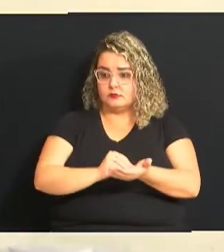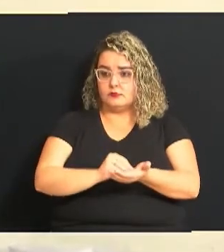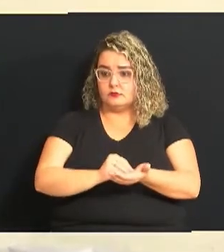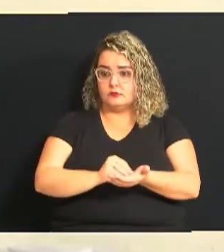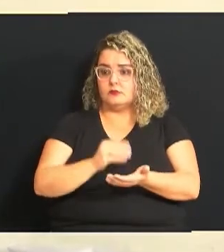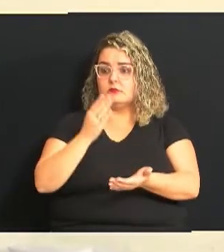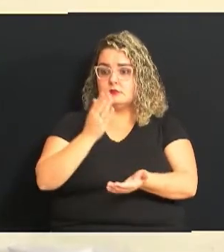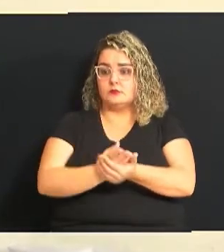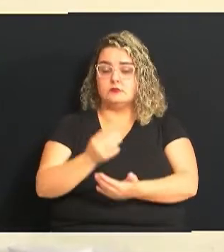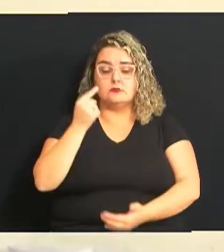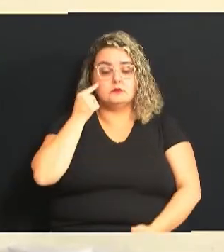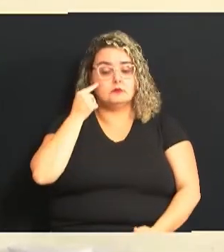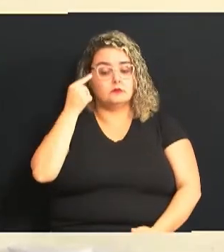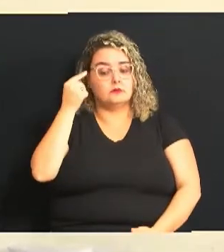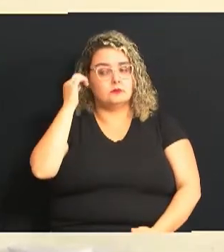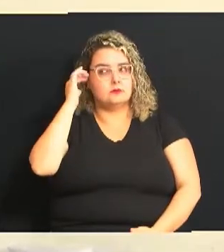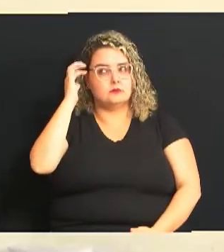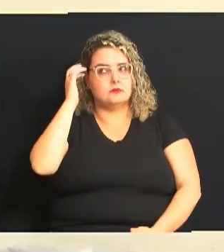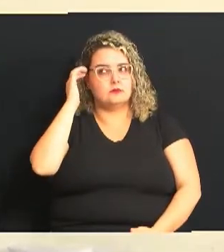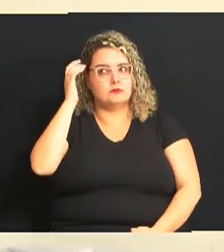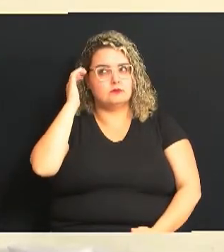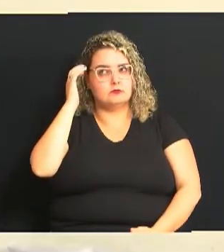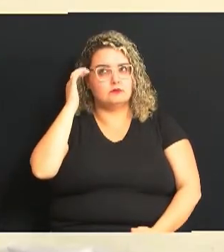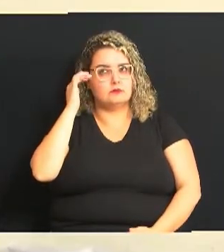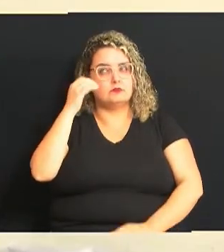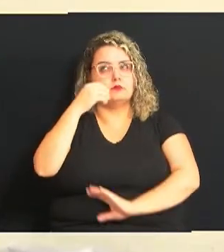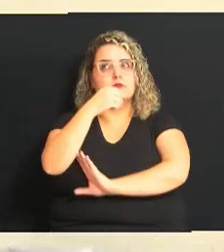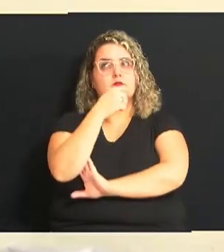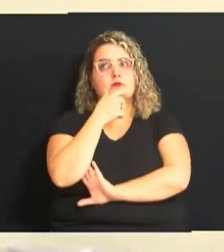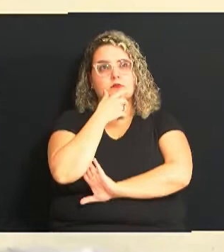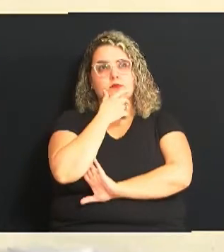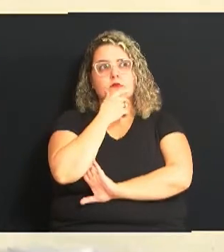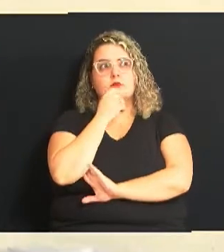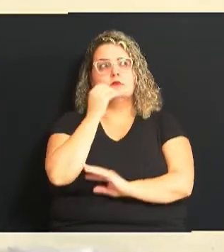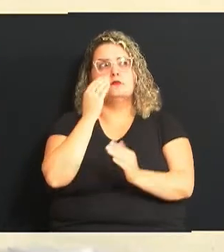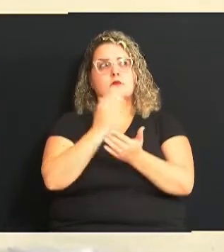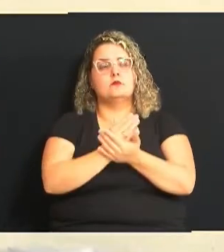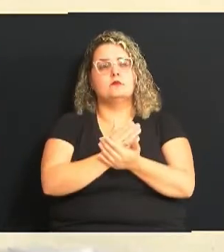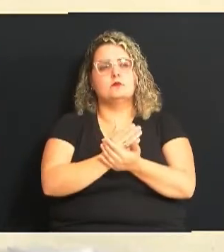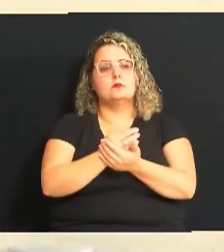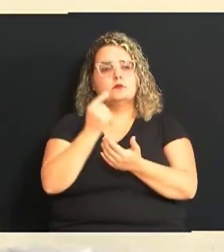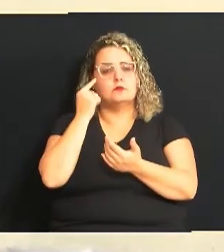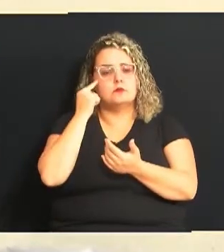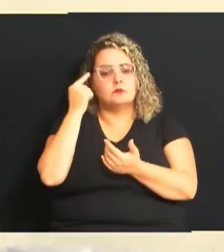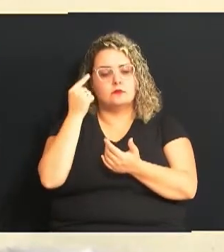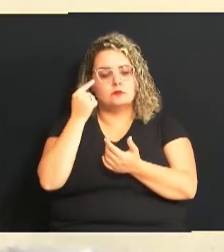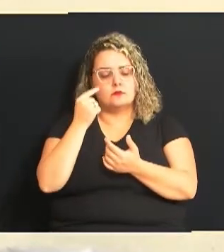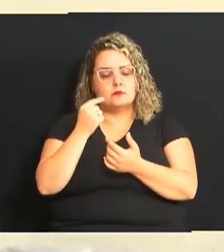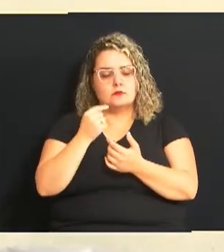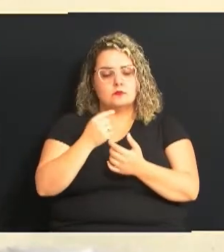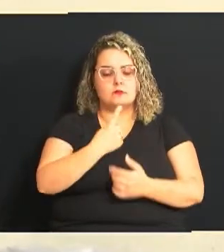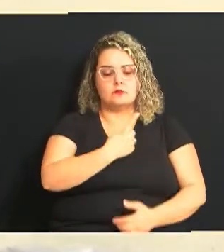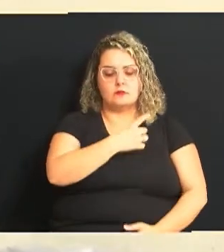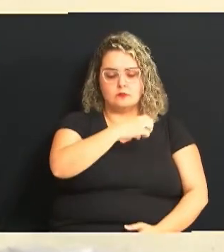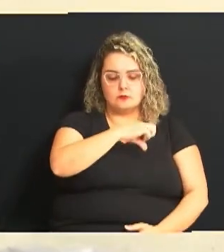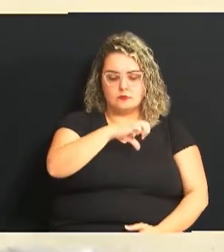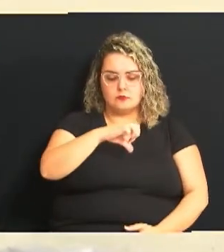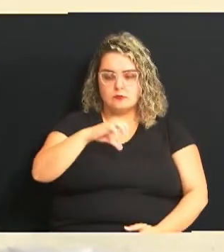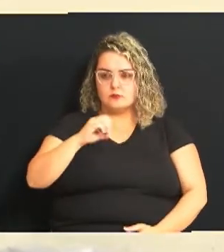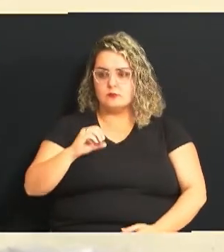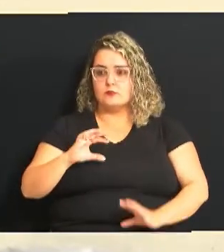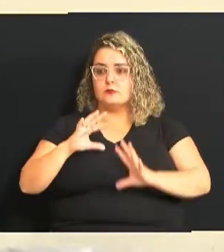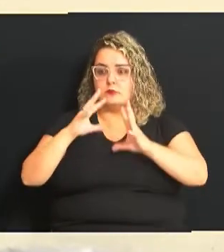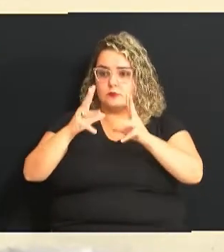parar e pensar. Se a gente teve que parar e pensar na década de 90, todas